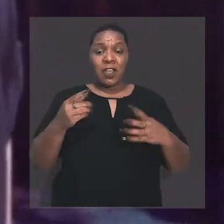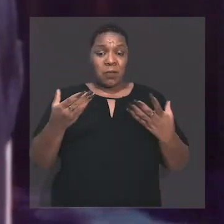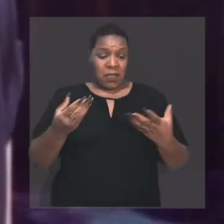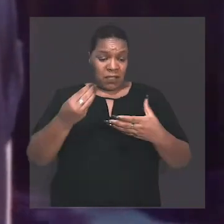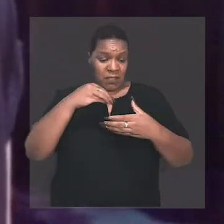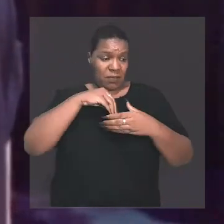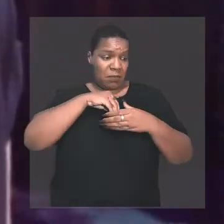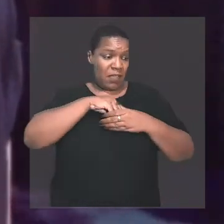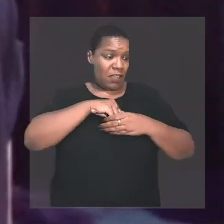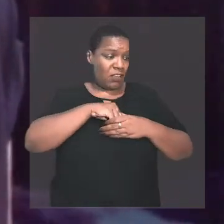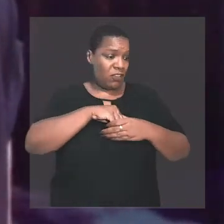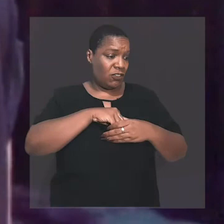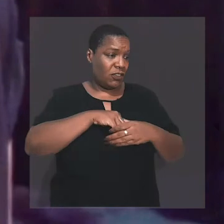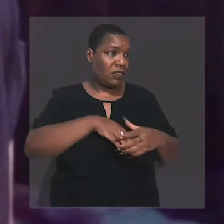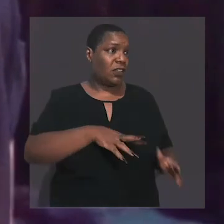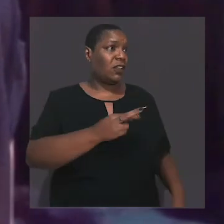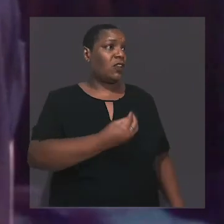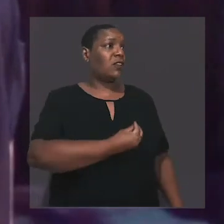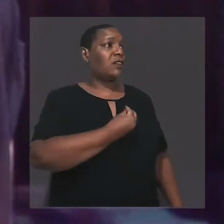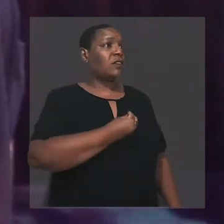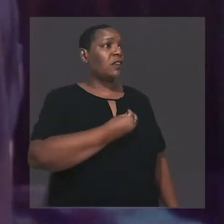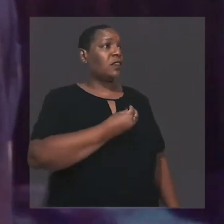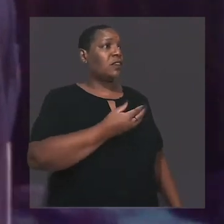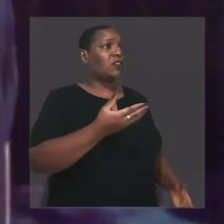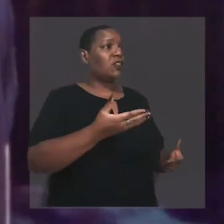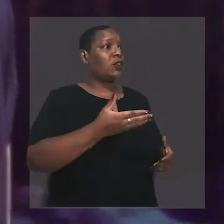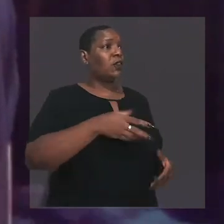Mas que faz parte de quem a gente vai ser de agora em diante.